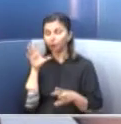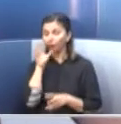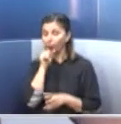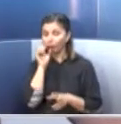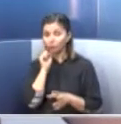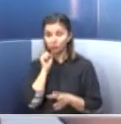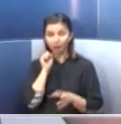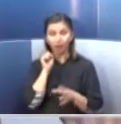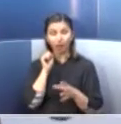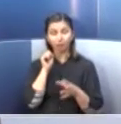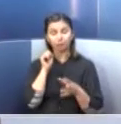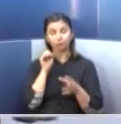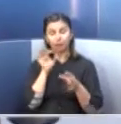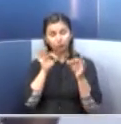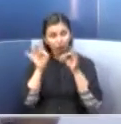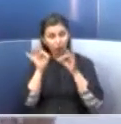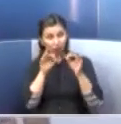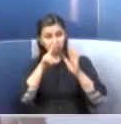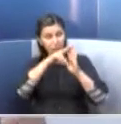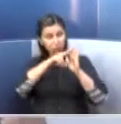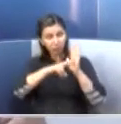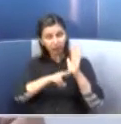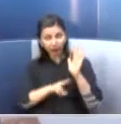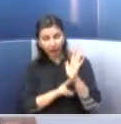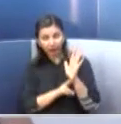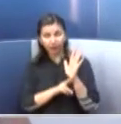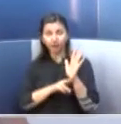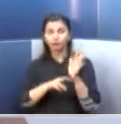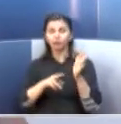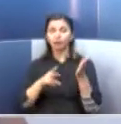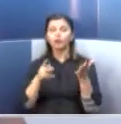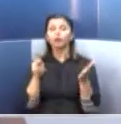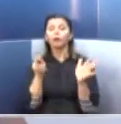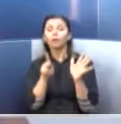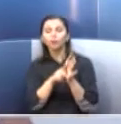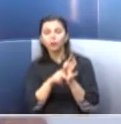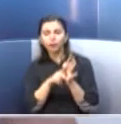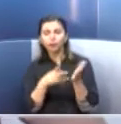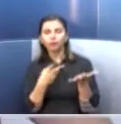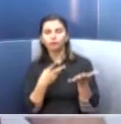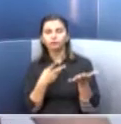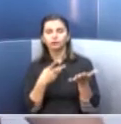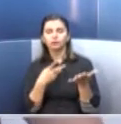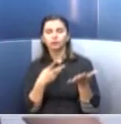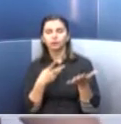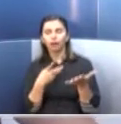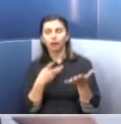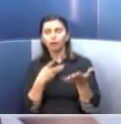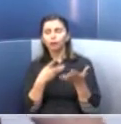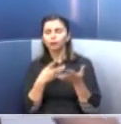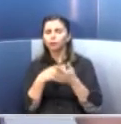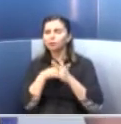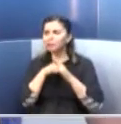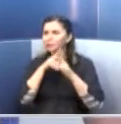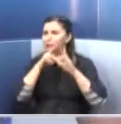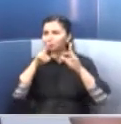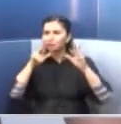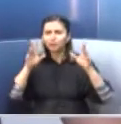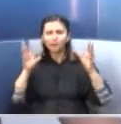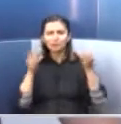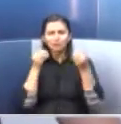legalidade, normalidade, a discussão desse projeto, que realmente todos que ali participaram puderam ver a complexidade, e não